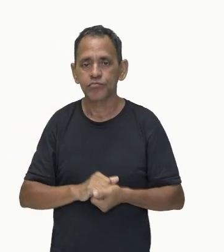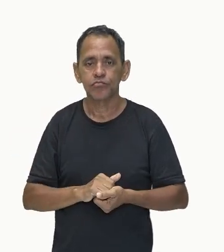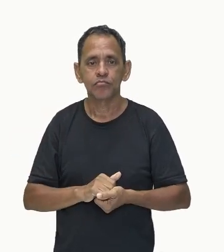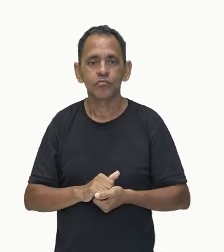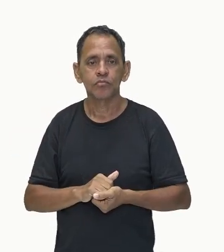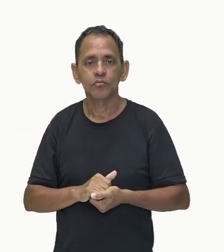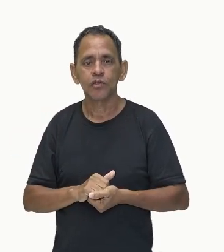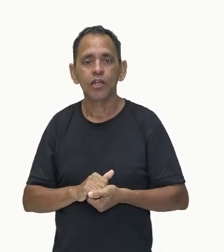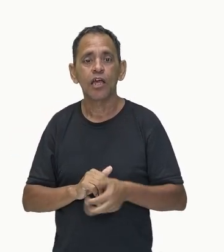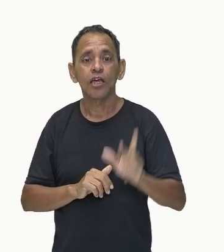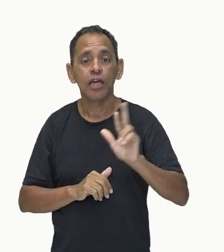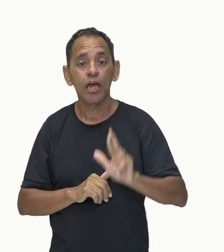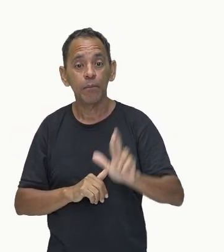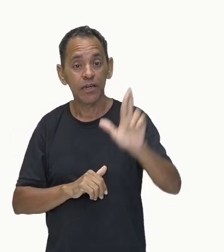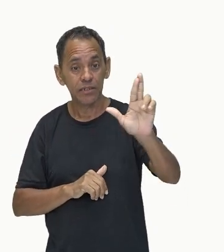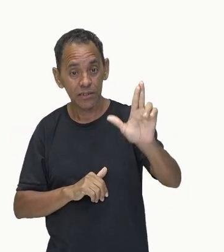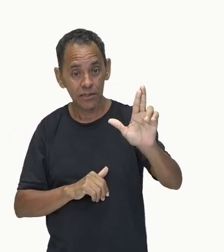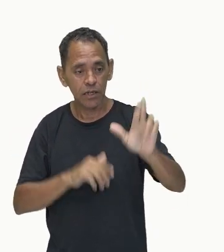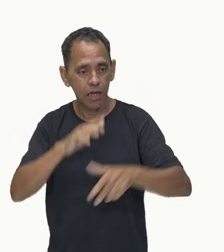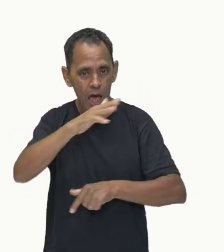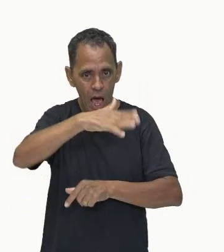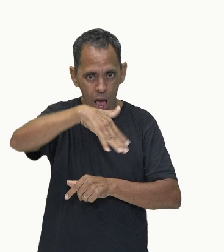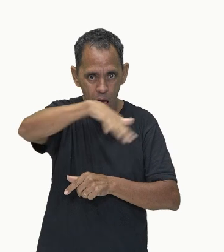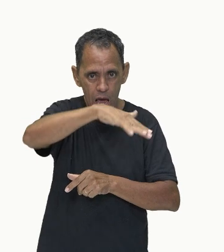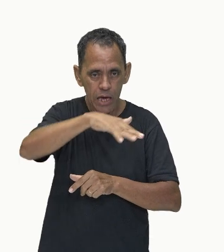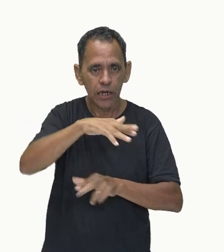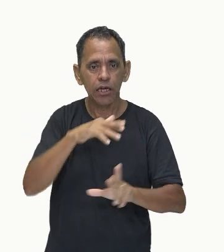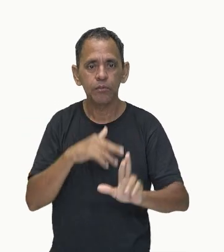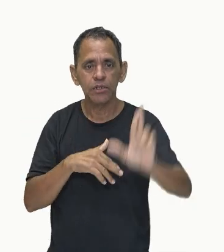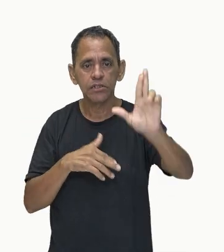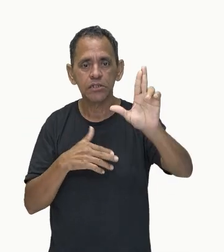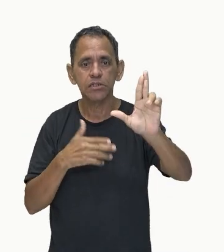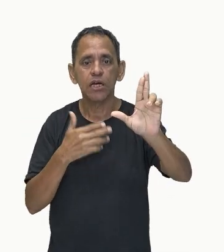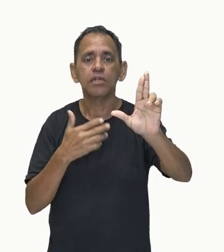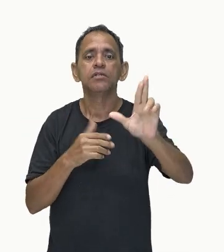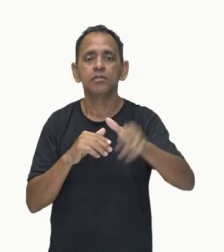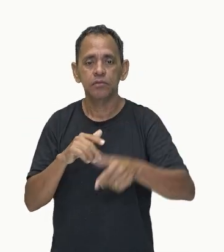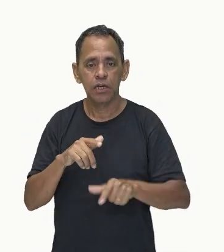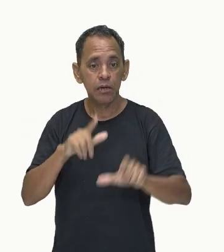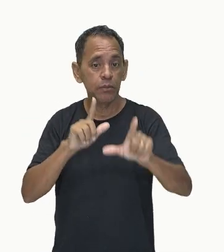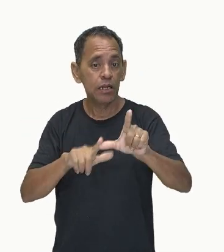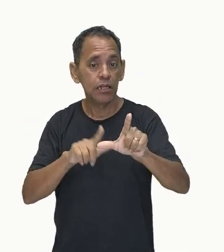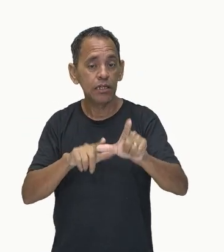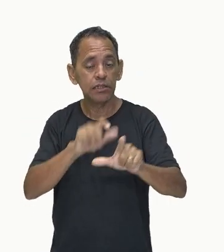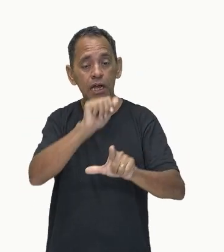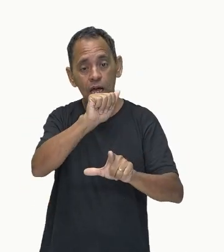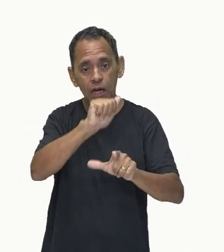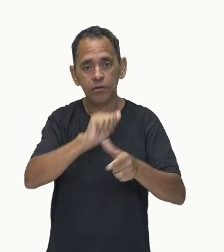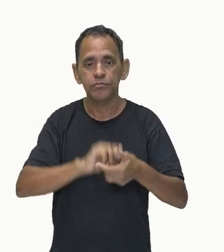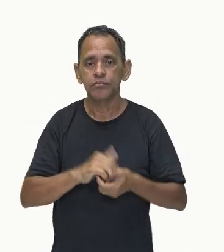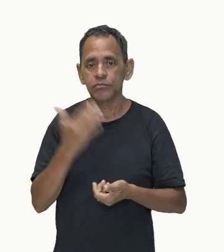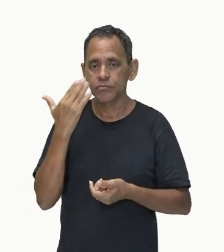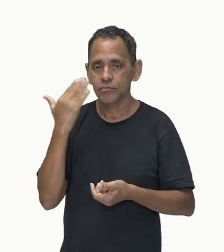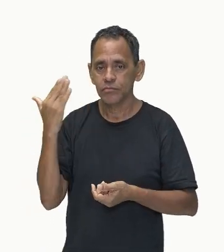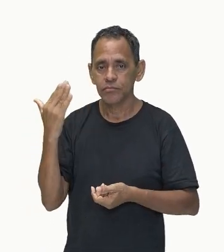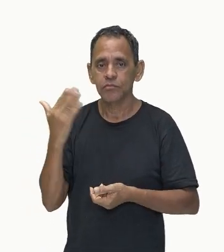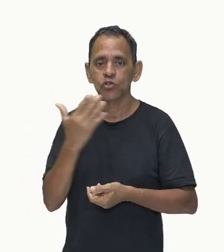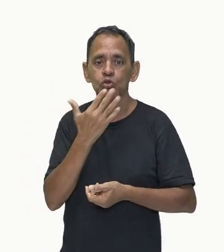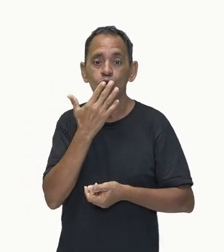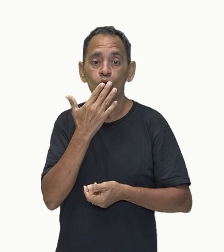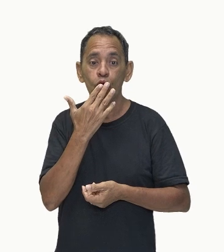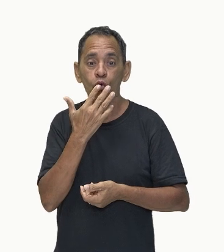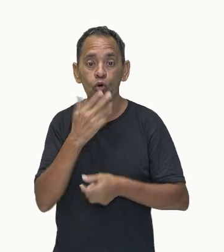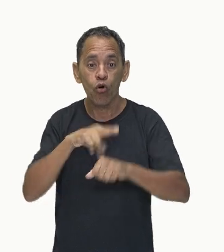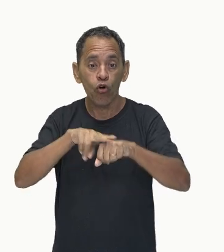dessa área que está pintada de verde é a mesma coisa que calcular o valor numérico para o